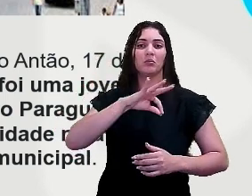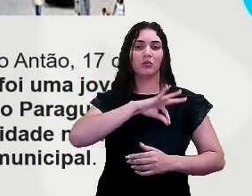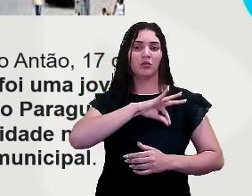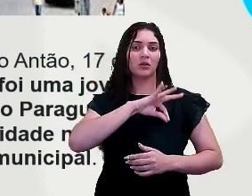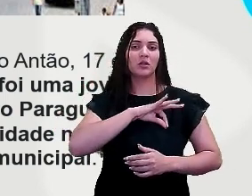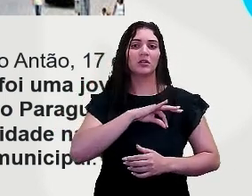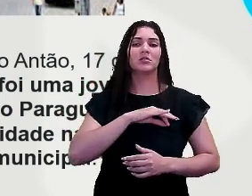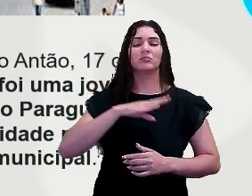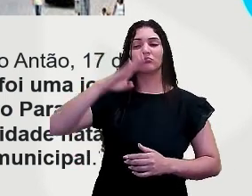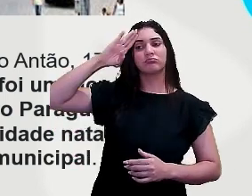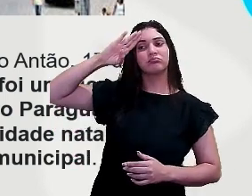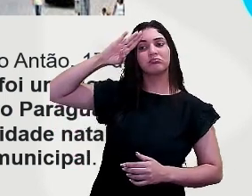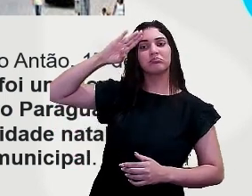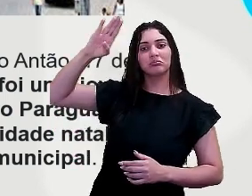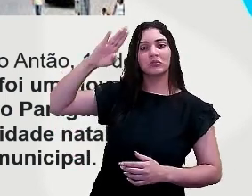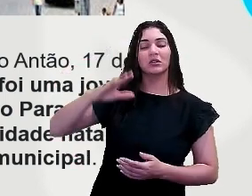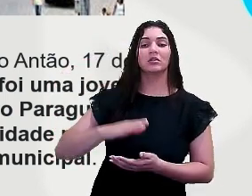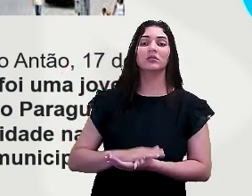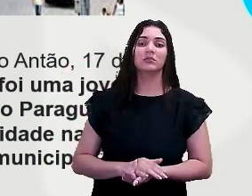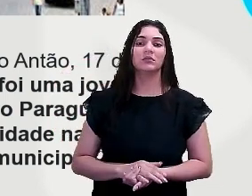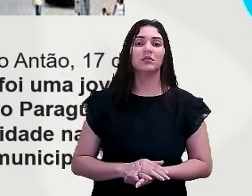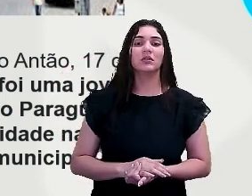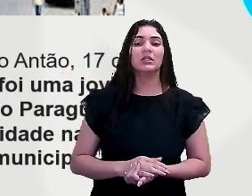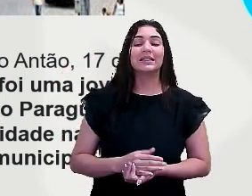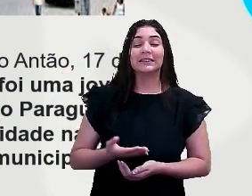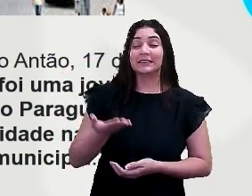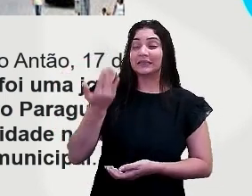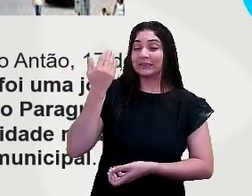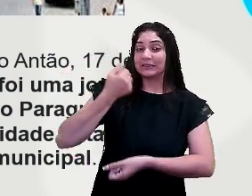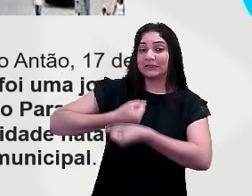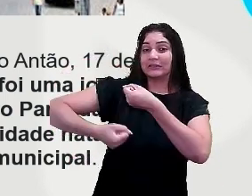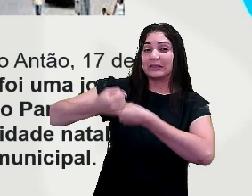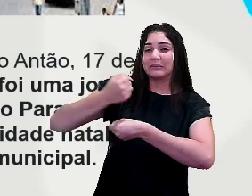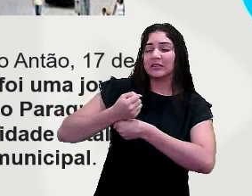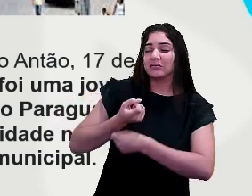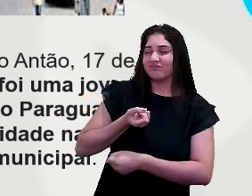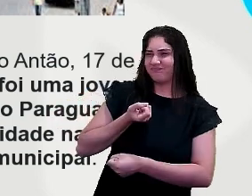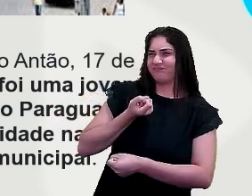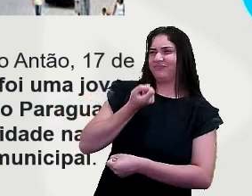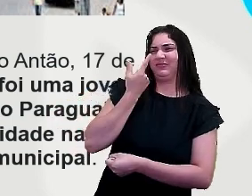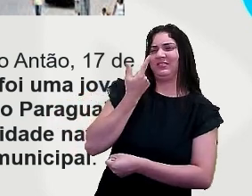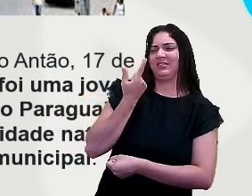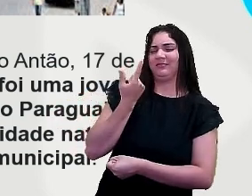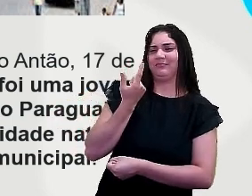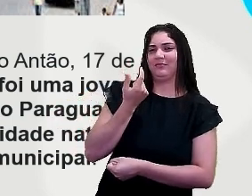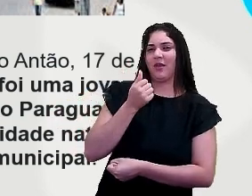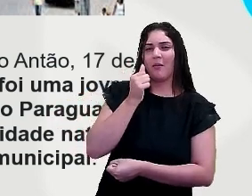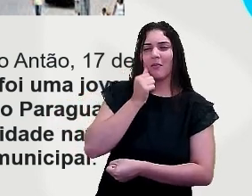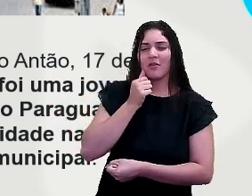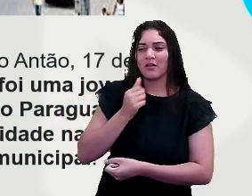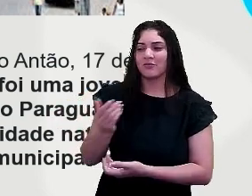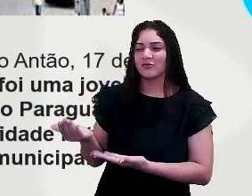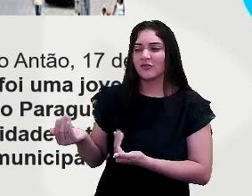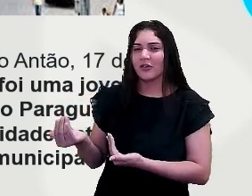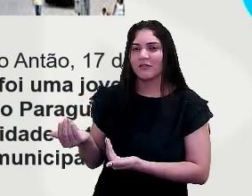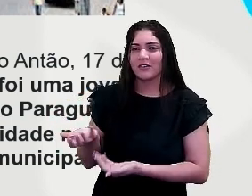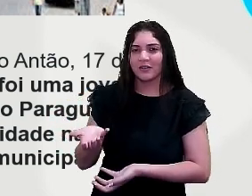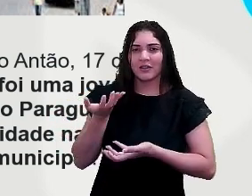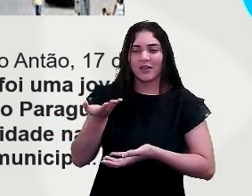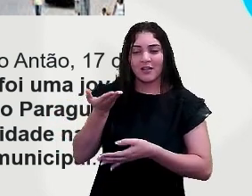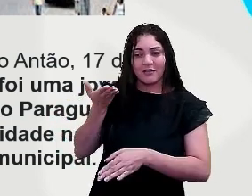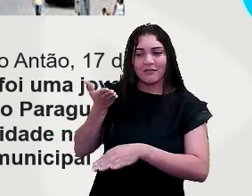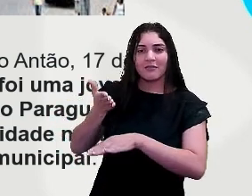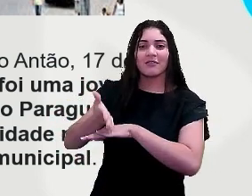polícia, exército. E nessa época era muito estranho uma jovem querer ir